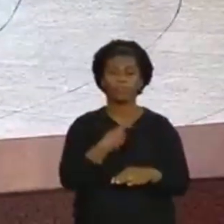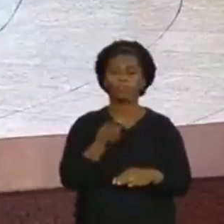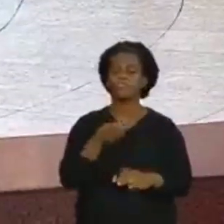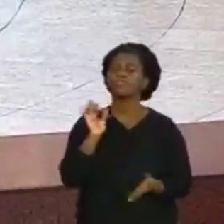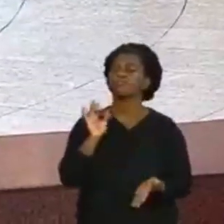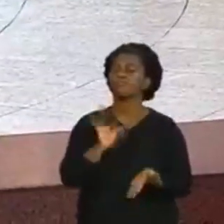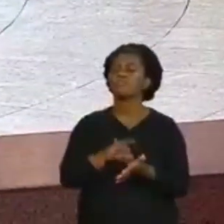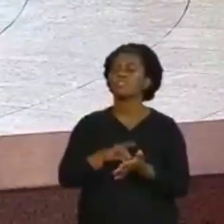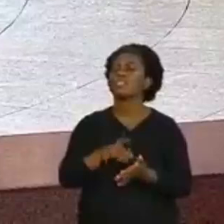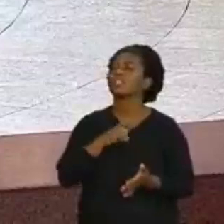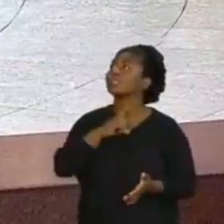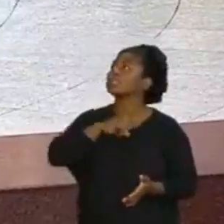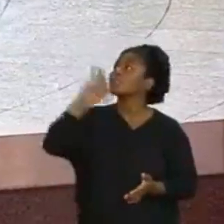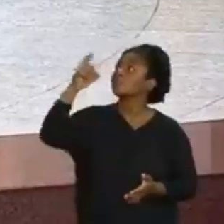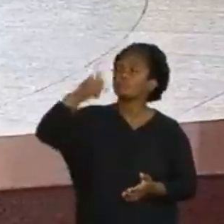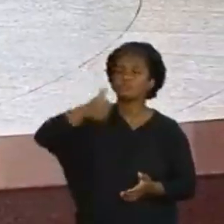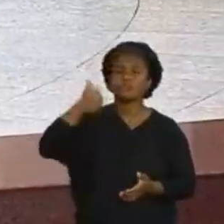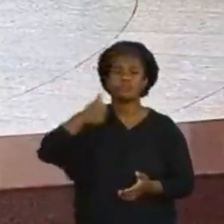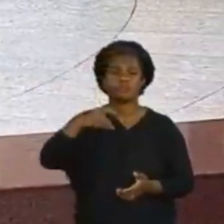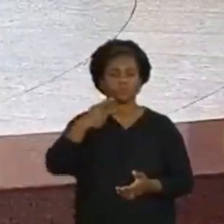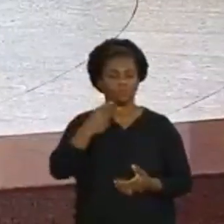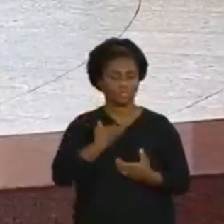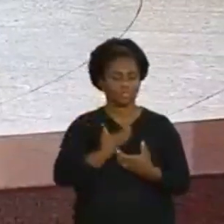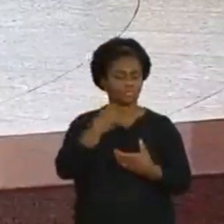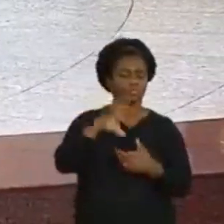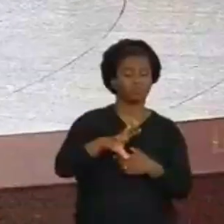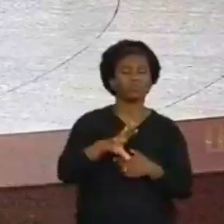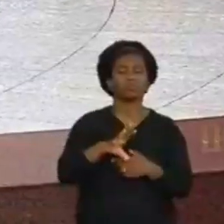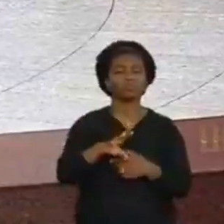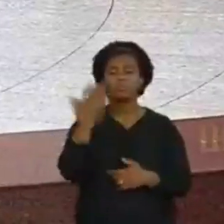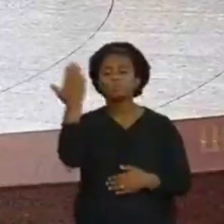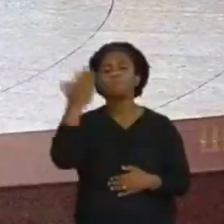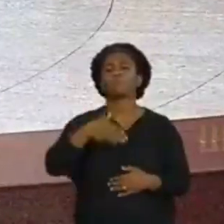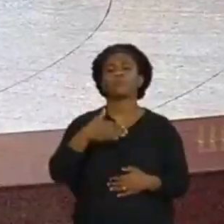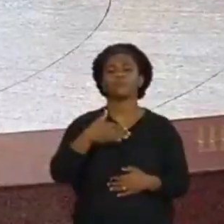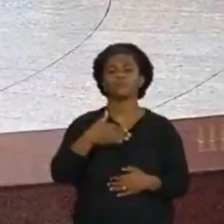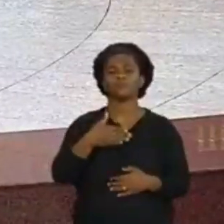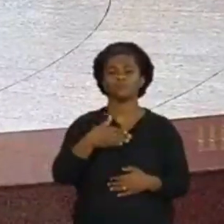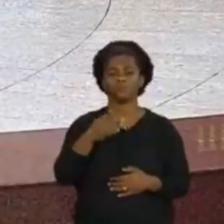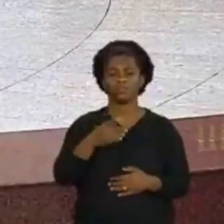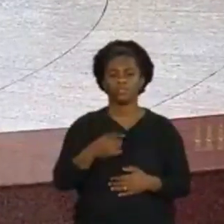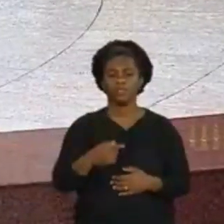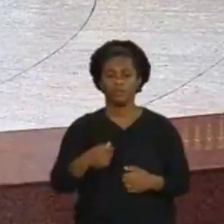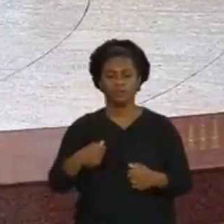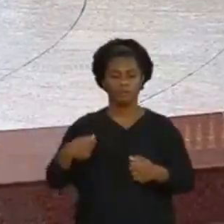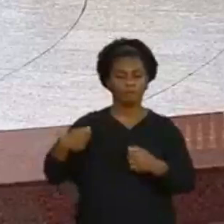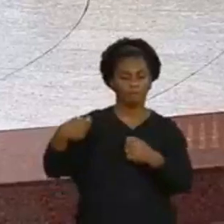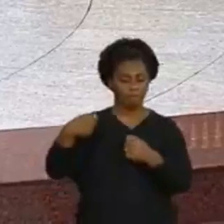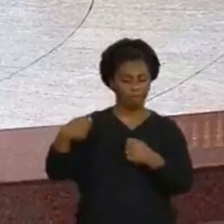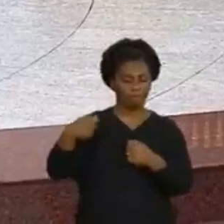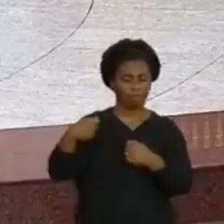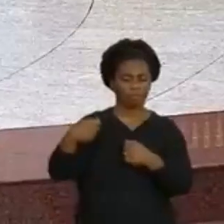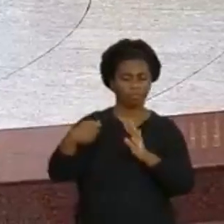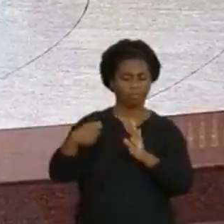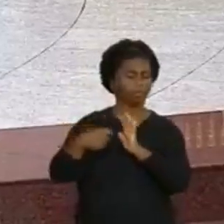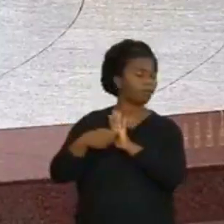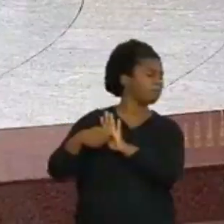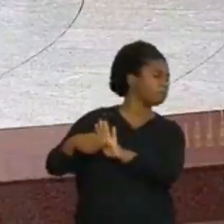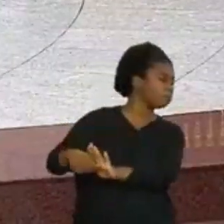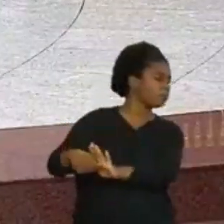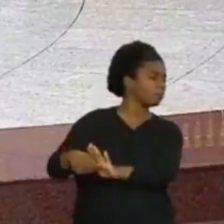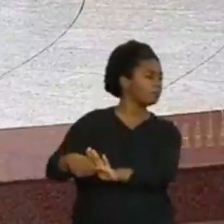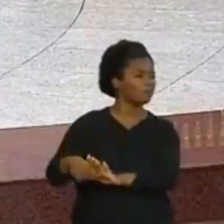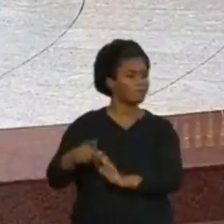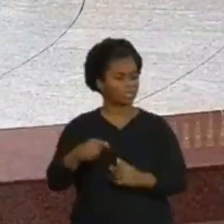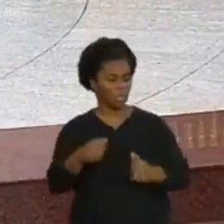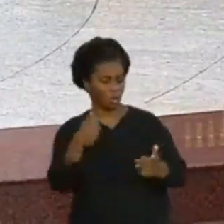Deus em primeiro. As suas obras provam. Quando você é tentado, então você resiste. Quando você passa por